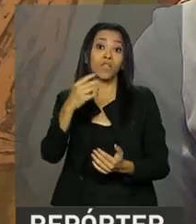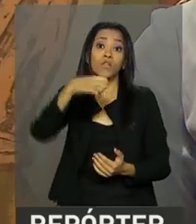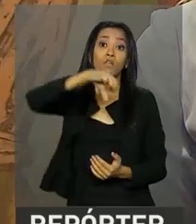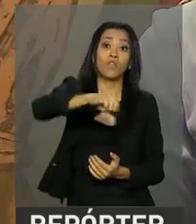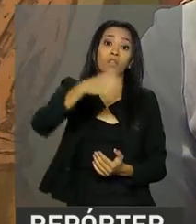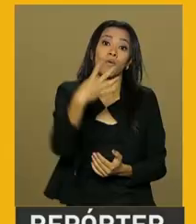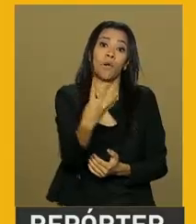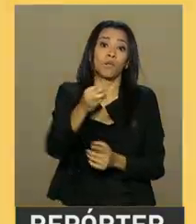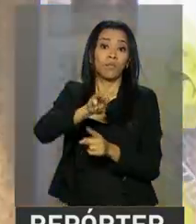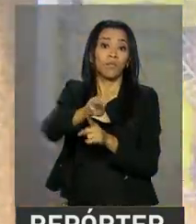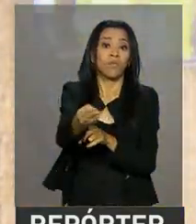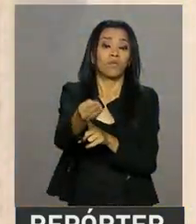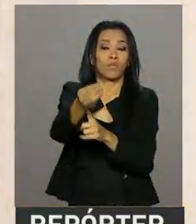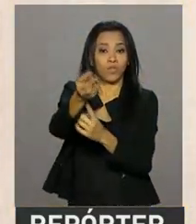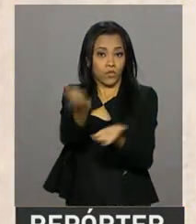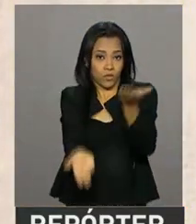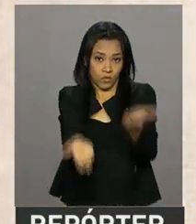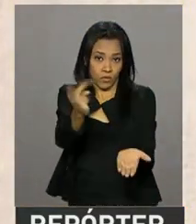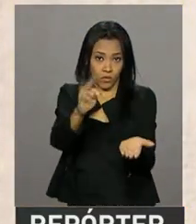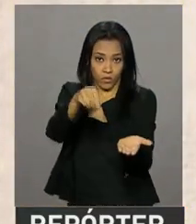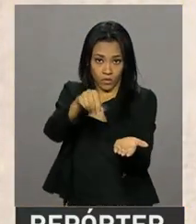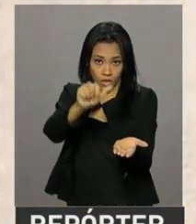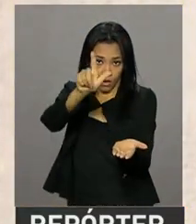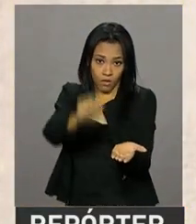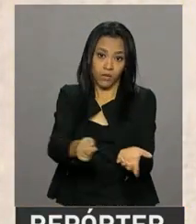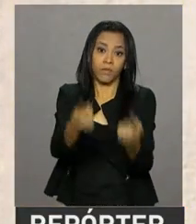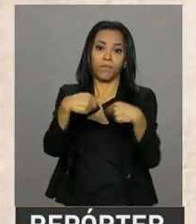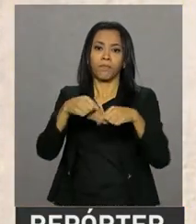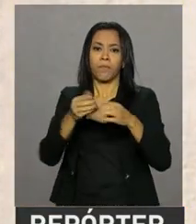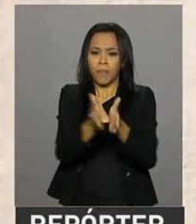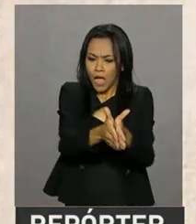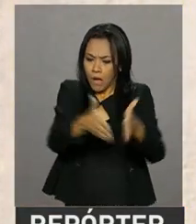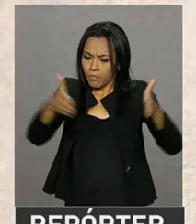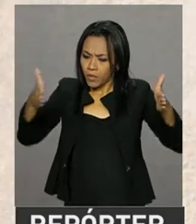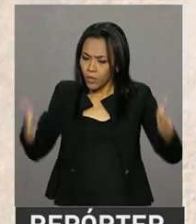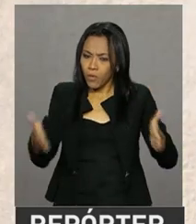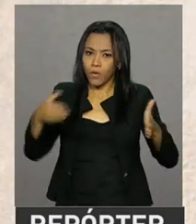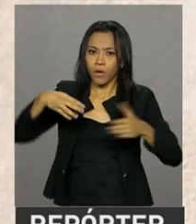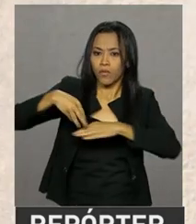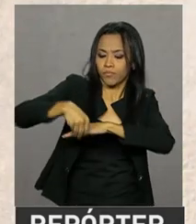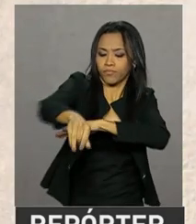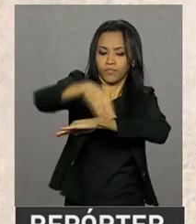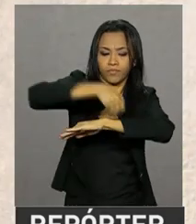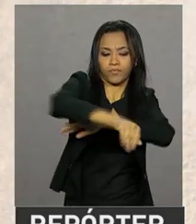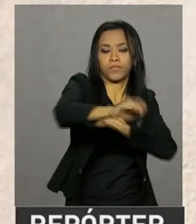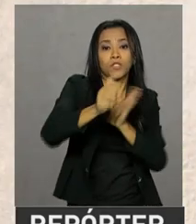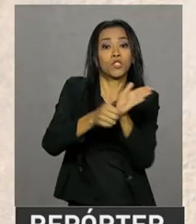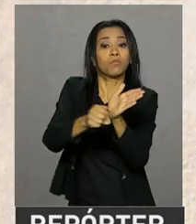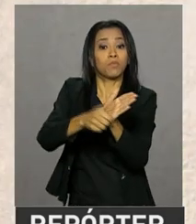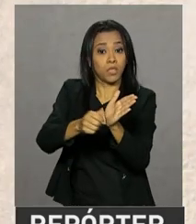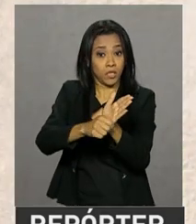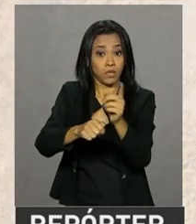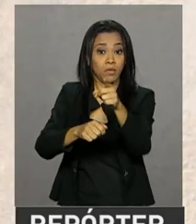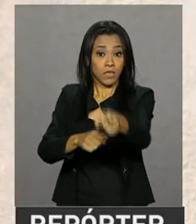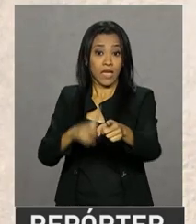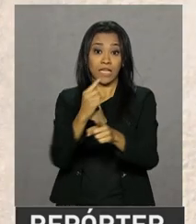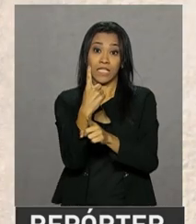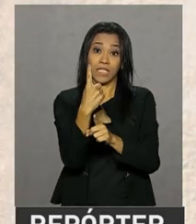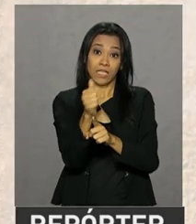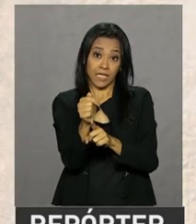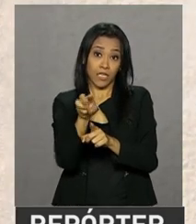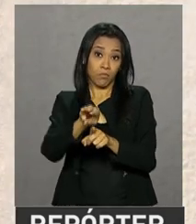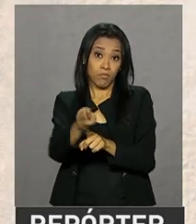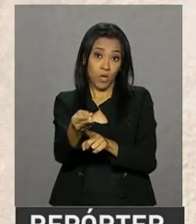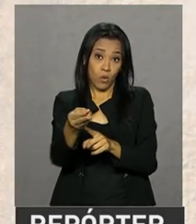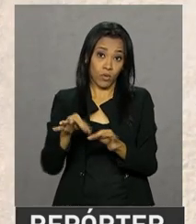toneladas a área plantada do Milho cresceu quase 99% e está na casa dos 17 milhões de hectares a